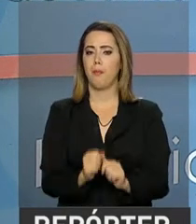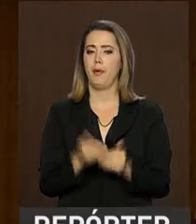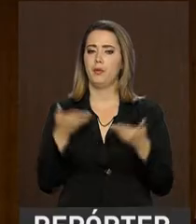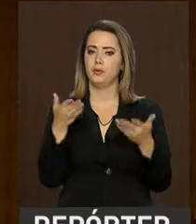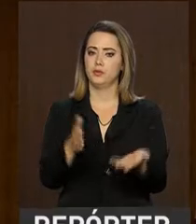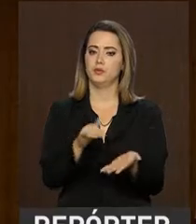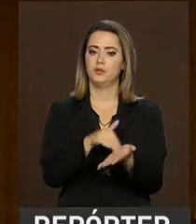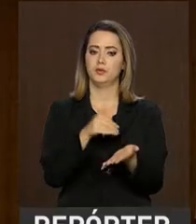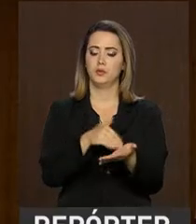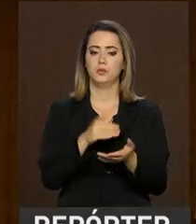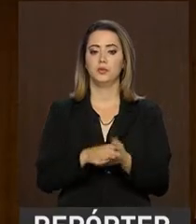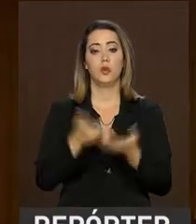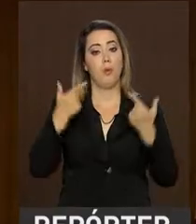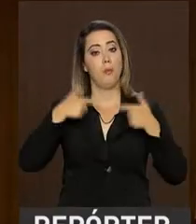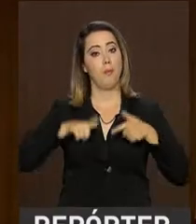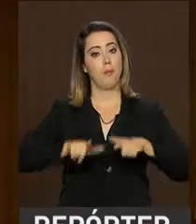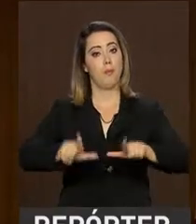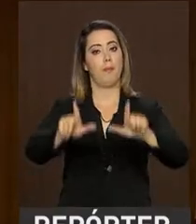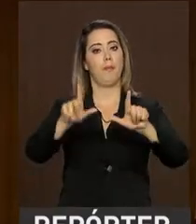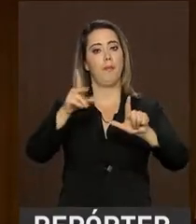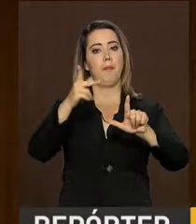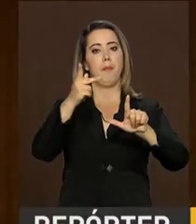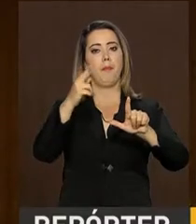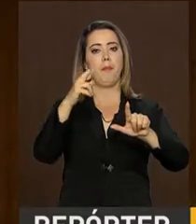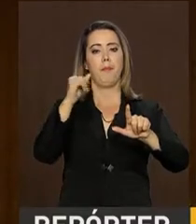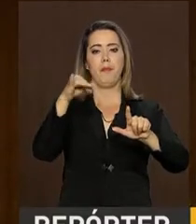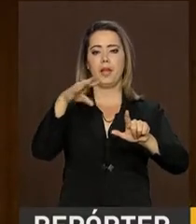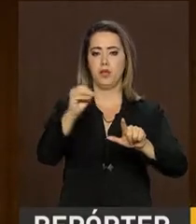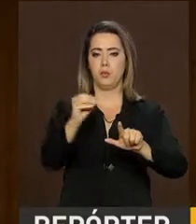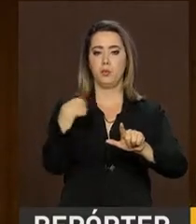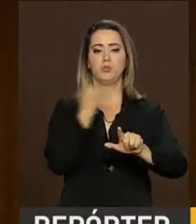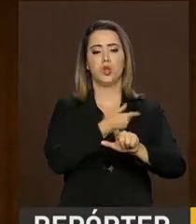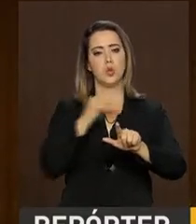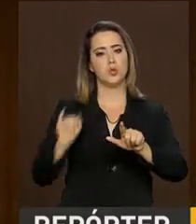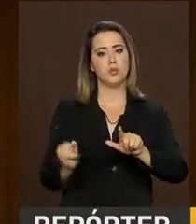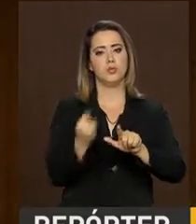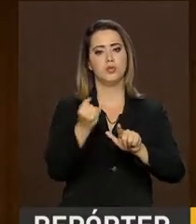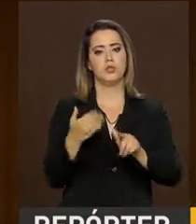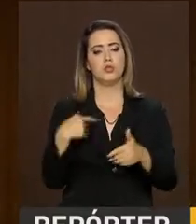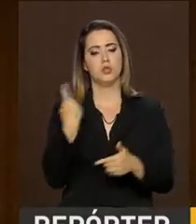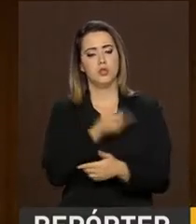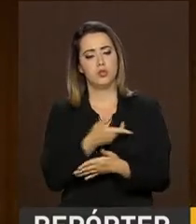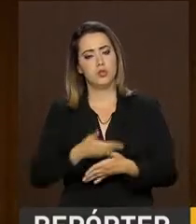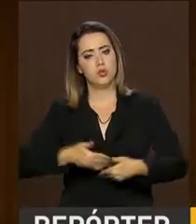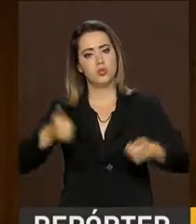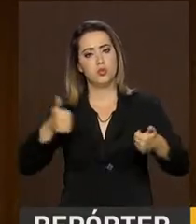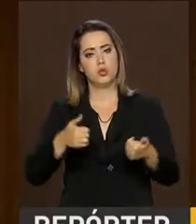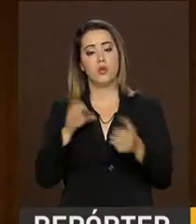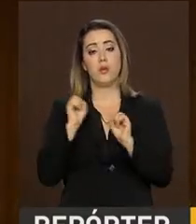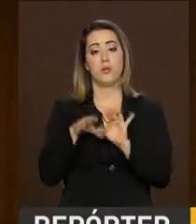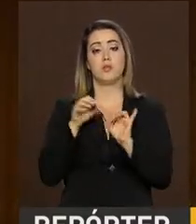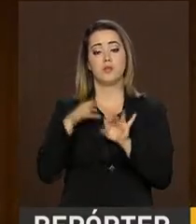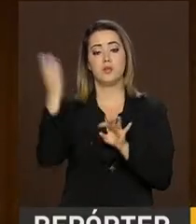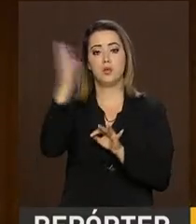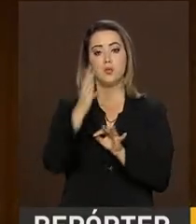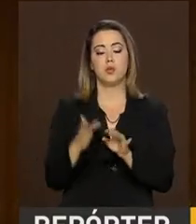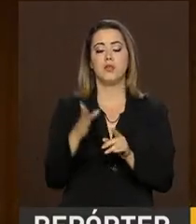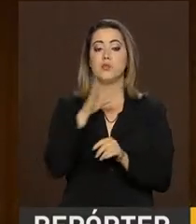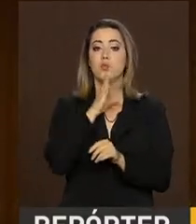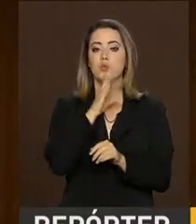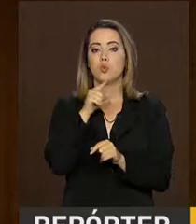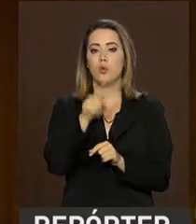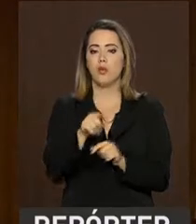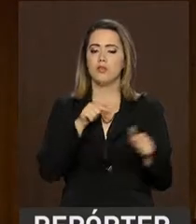prêmio é uma oportunidade de nós melhorarmos a educação no brasil e de reconhecer o trabalho